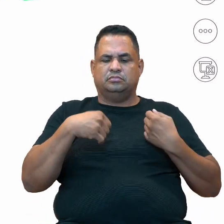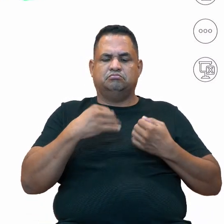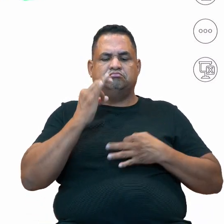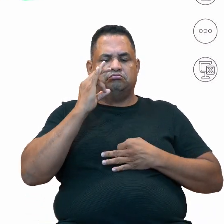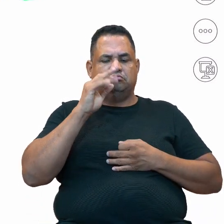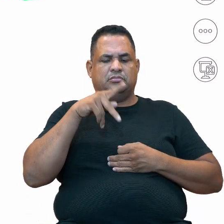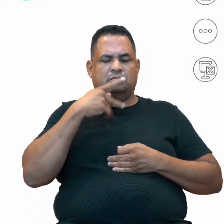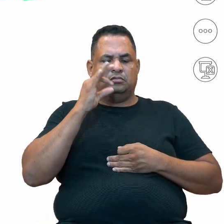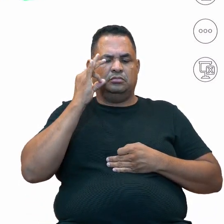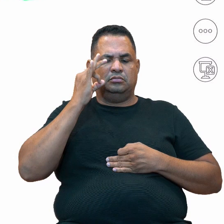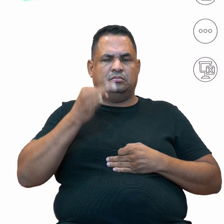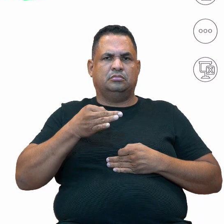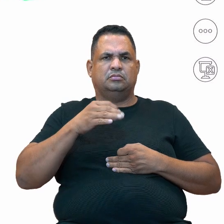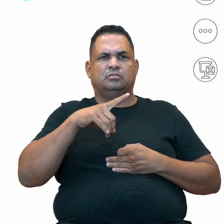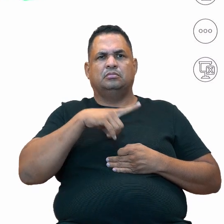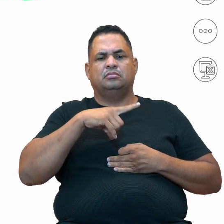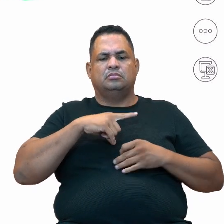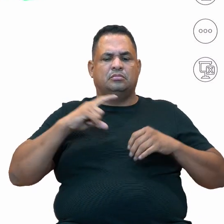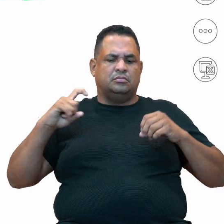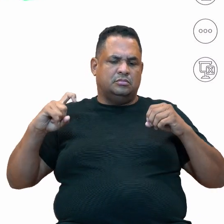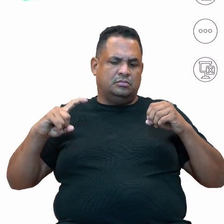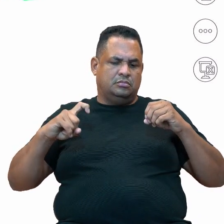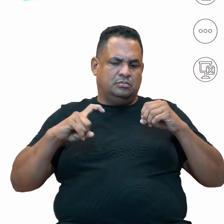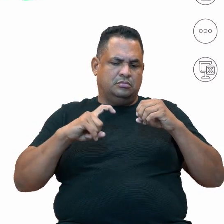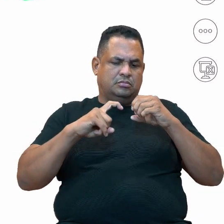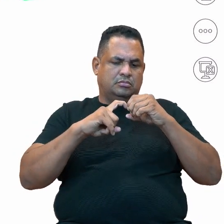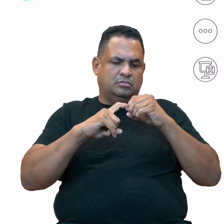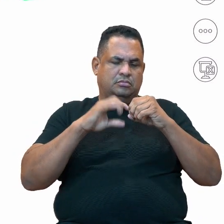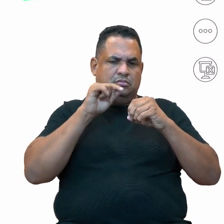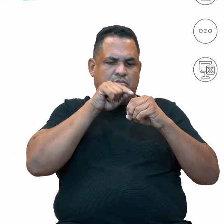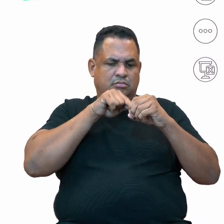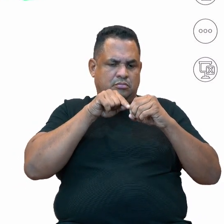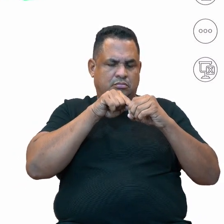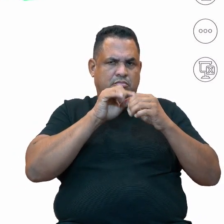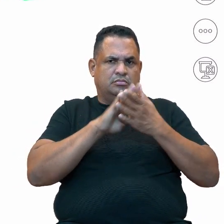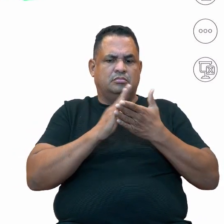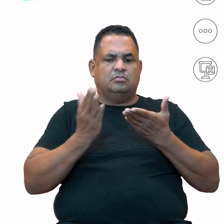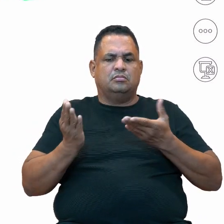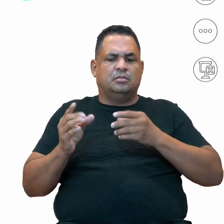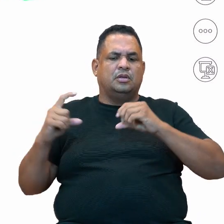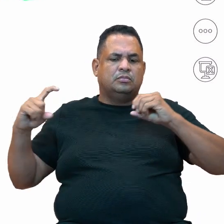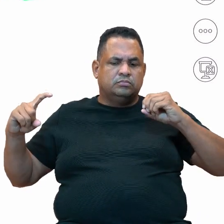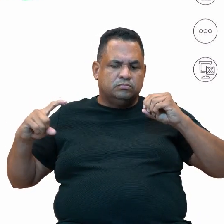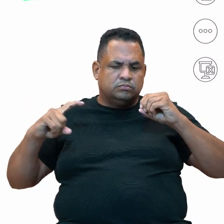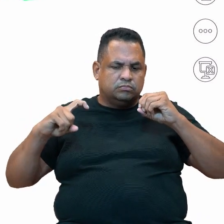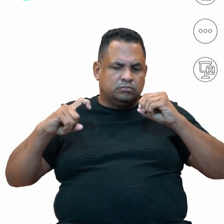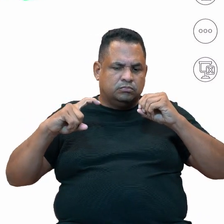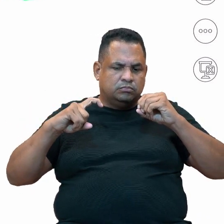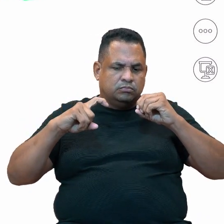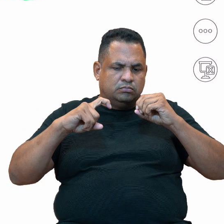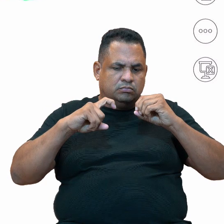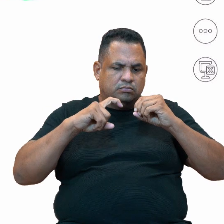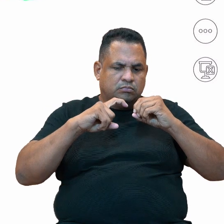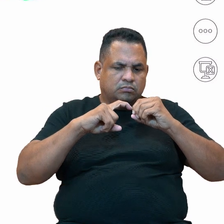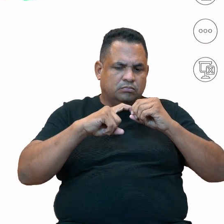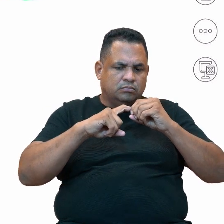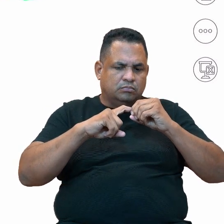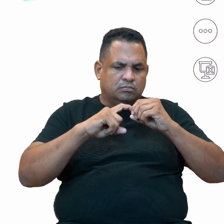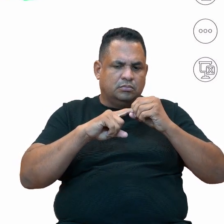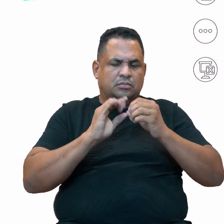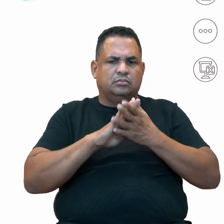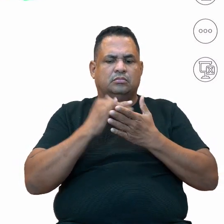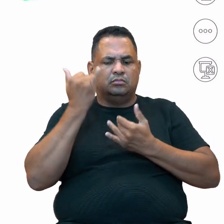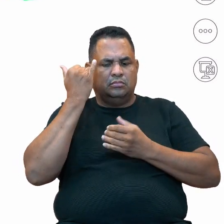corretamente. Então, a gente tem um espermatozoide e tem um ovócito secundário, que é o que vai receber a informação contida no núcleo